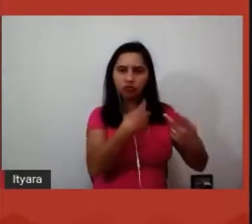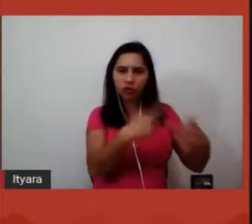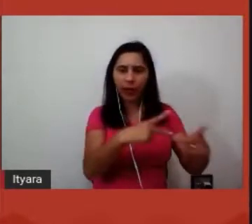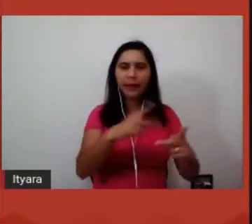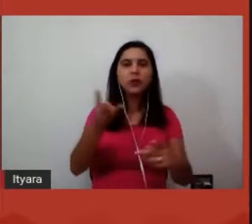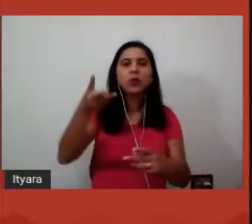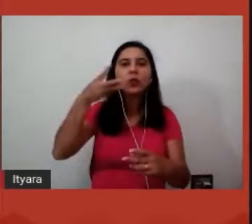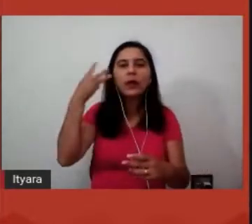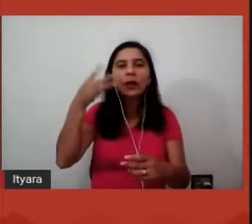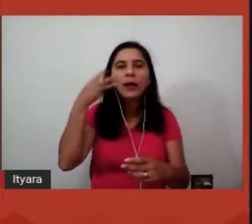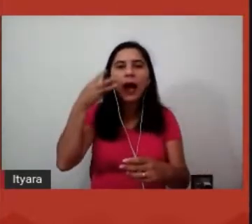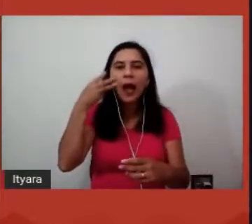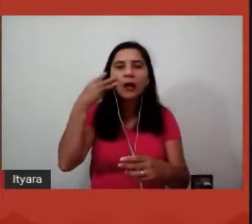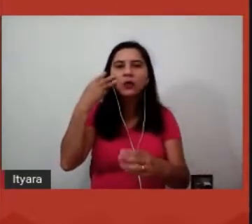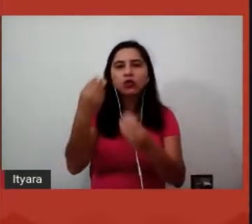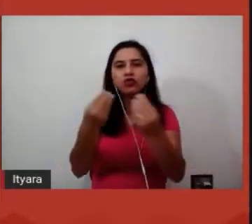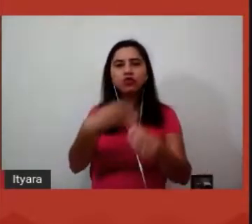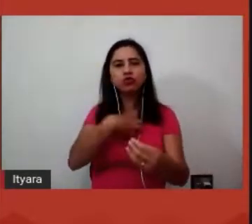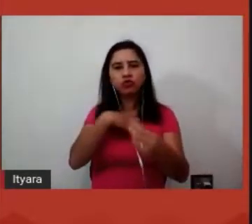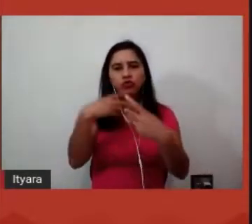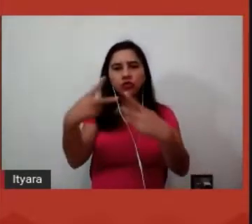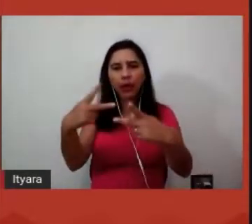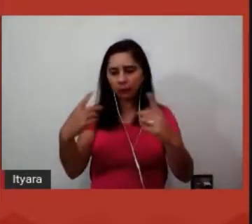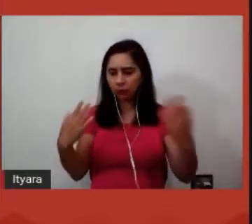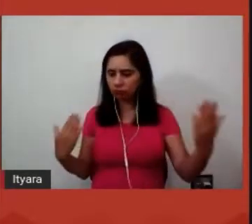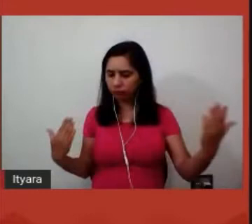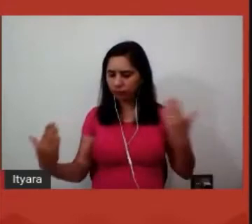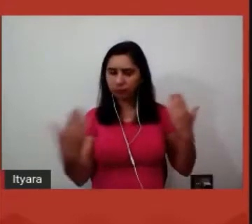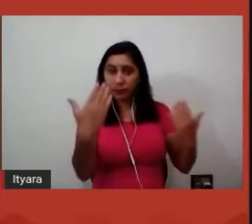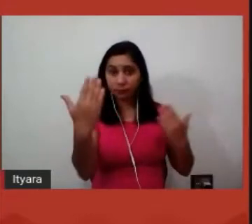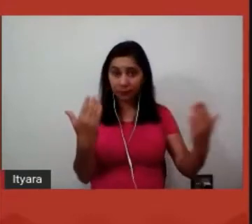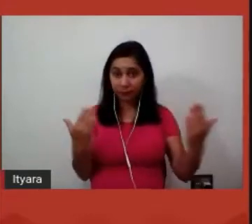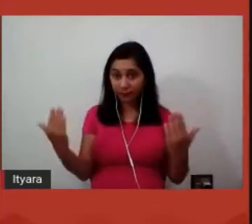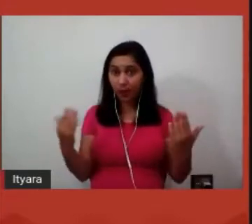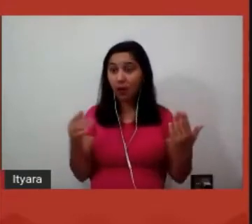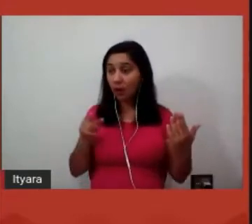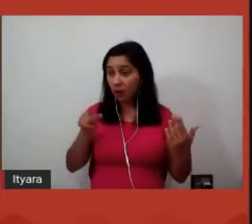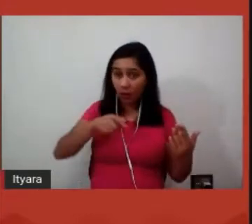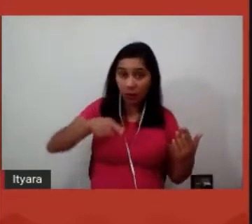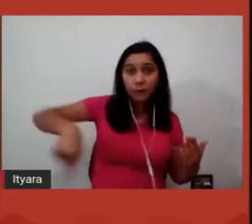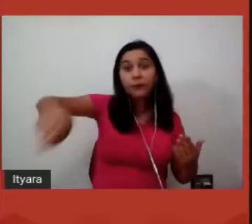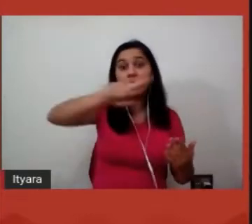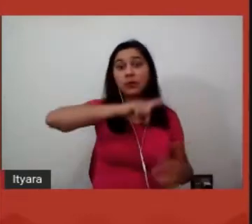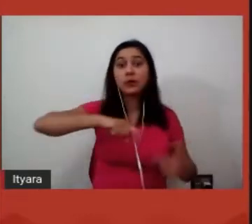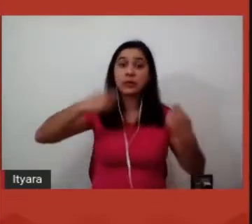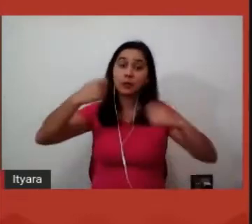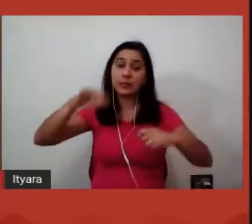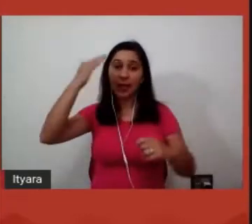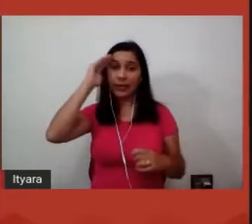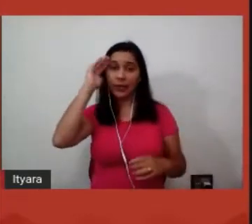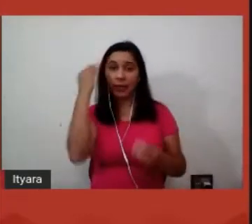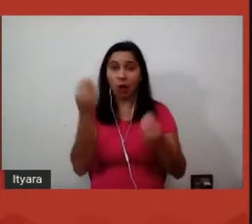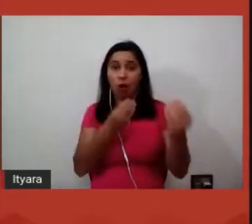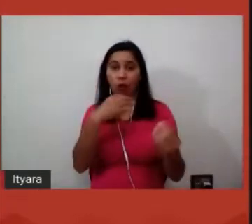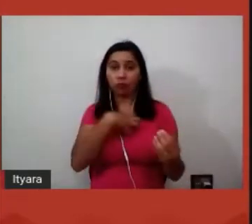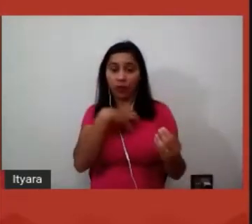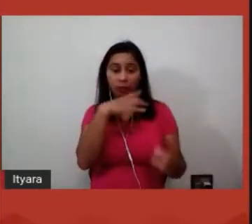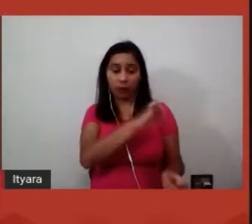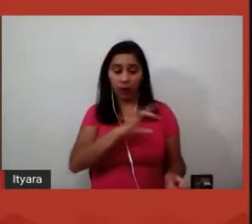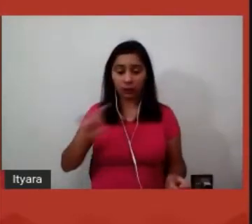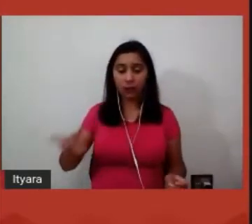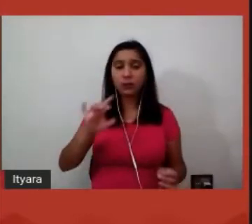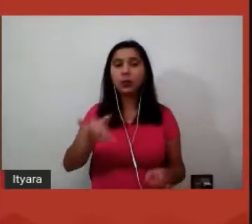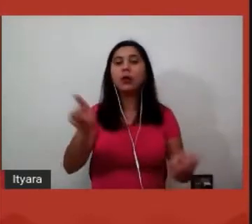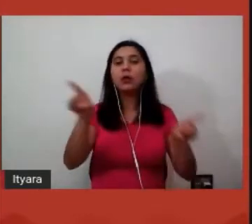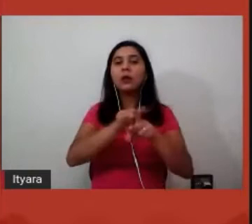esse como, né, vocês precisam entender esse comportamento. E qual é a